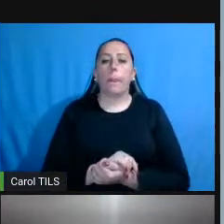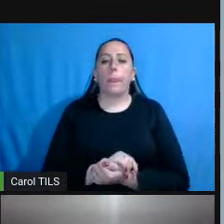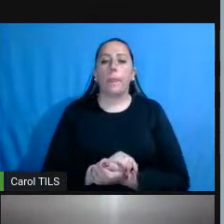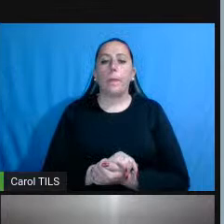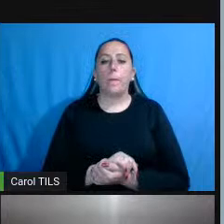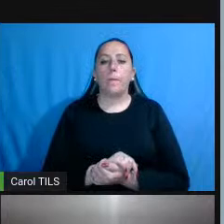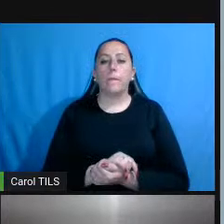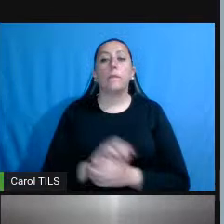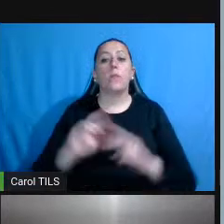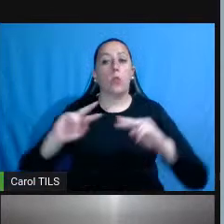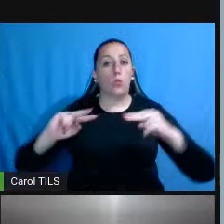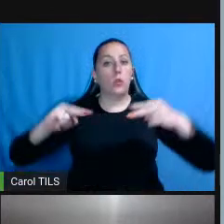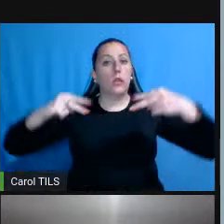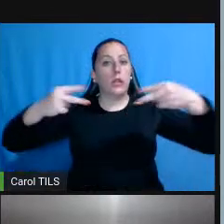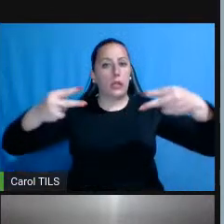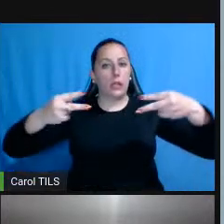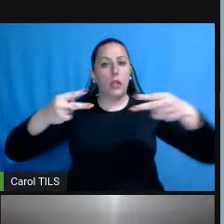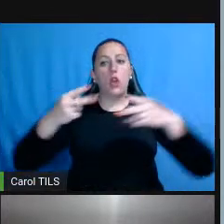um link aí, um ATS